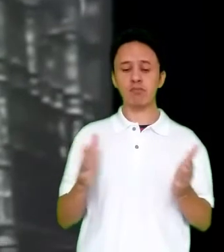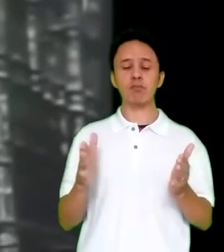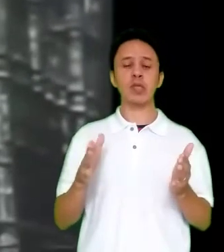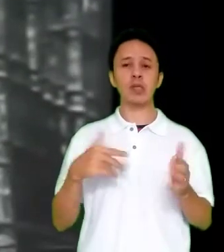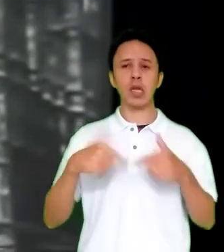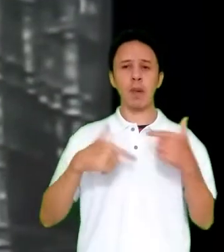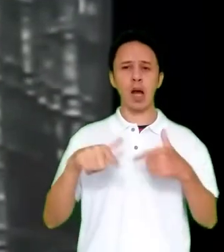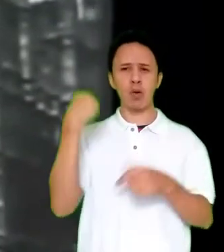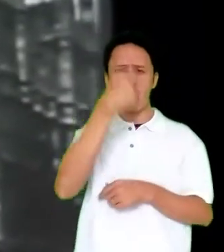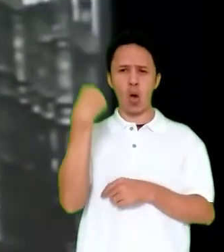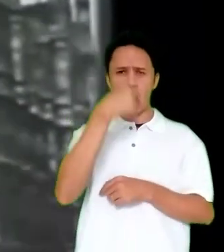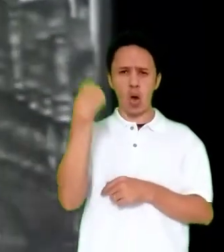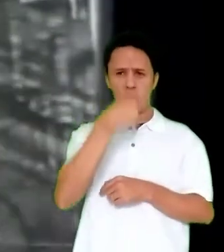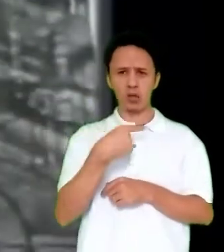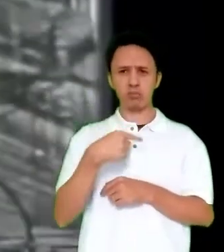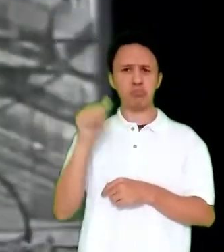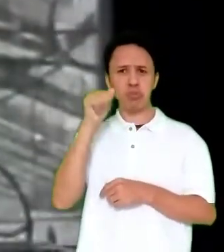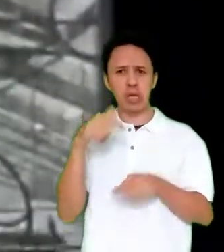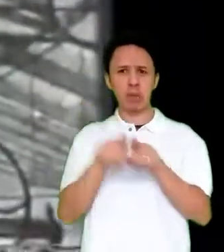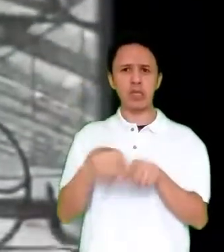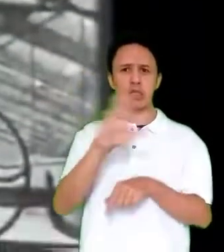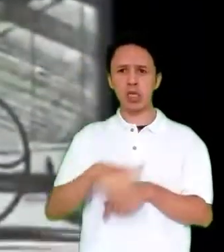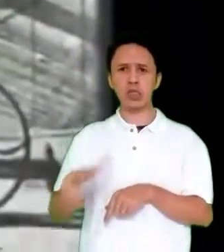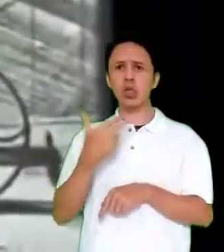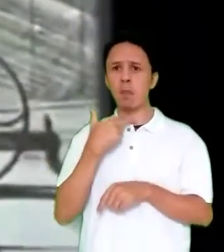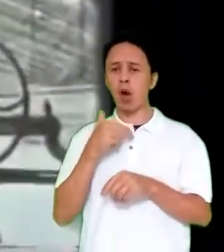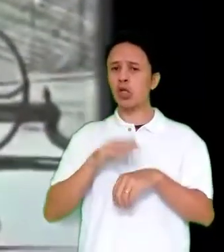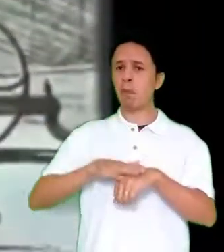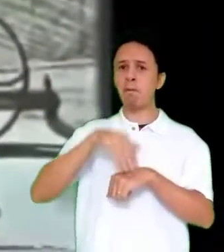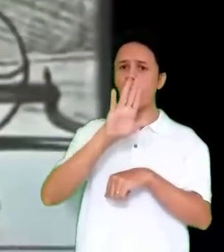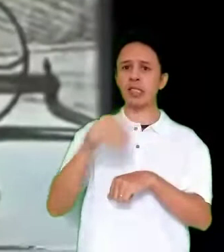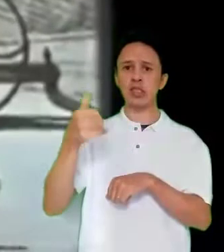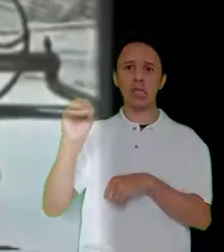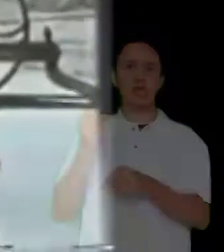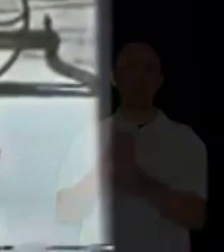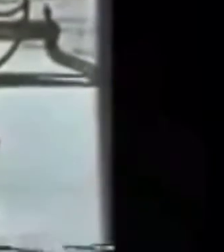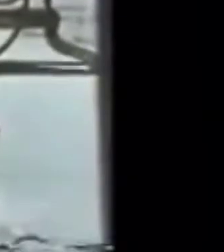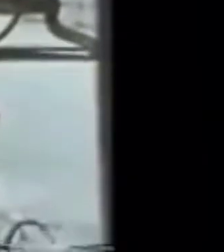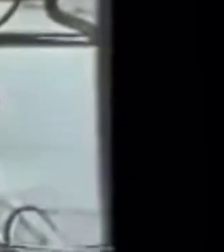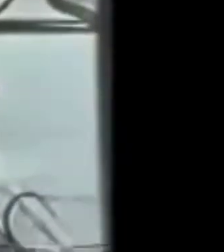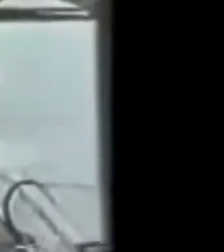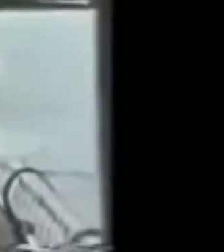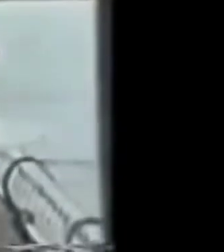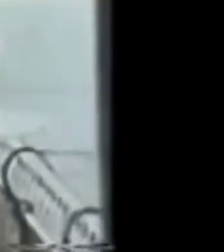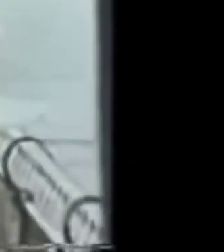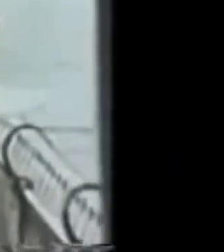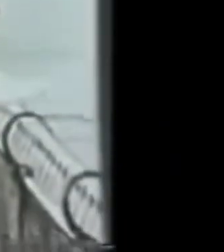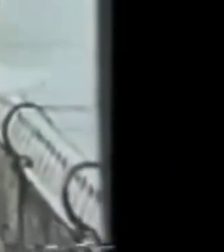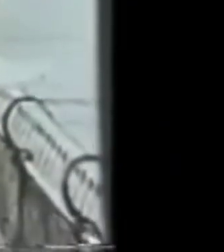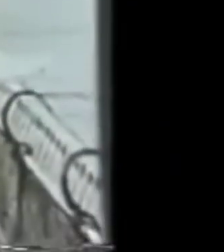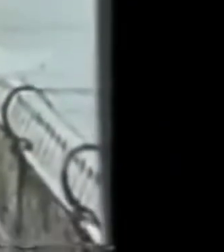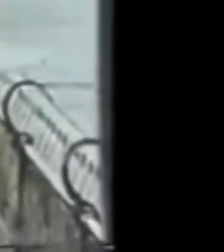A jornada de trabalho de mulheres e crianças na indústria têxtil não deveria ser superior a 10 horas.